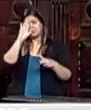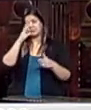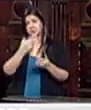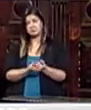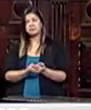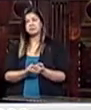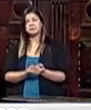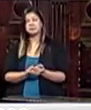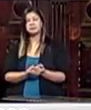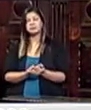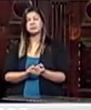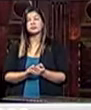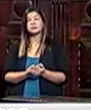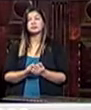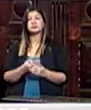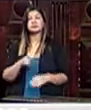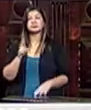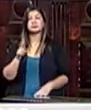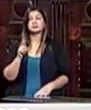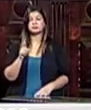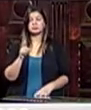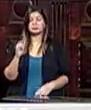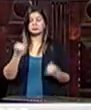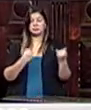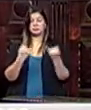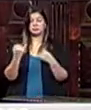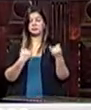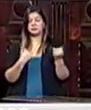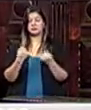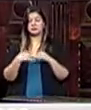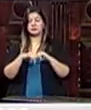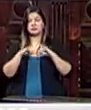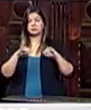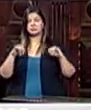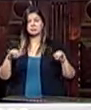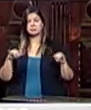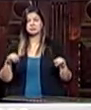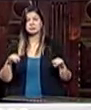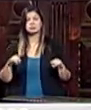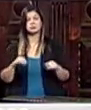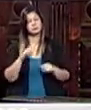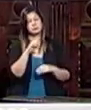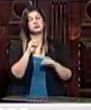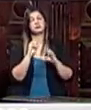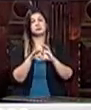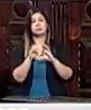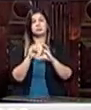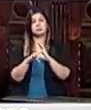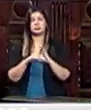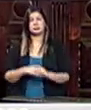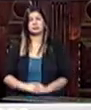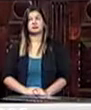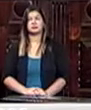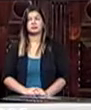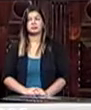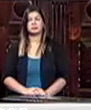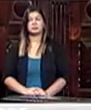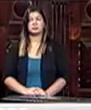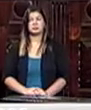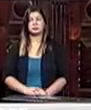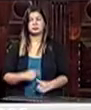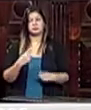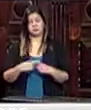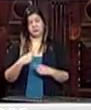acreditando piamente na notícia divulgada pela Globo. Porque o